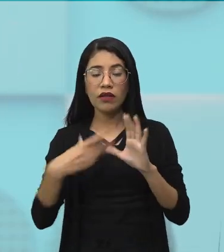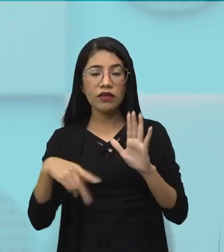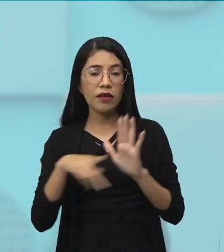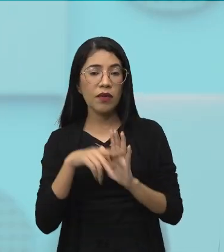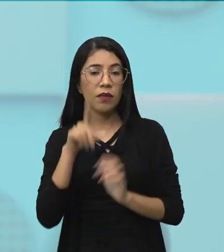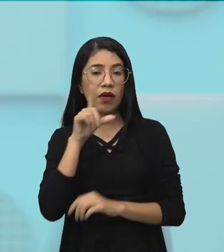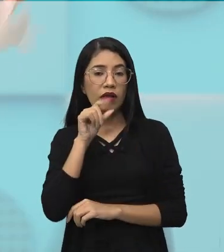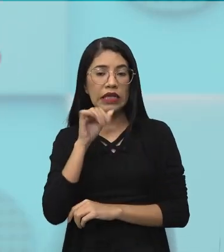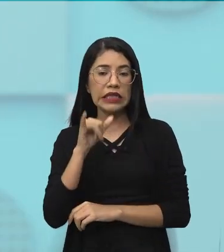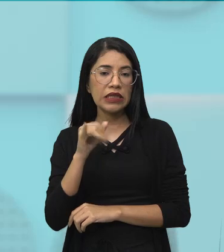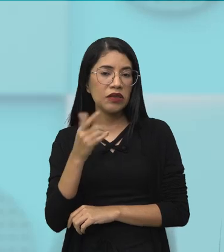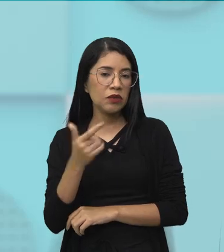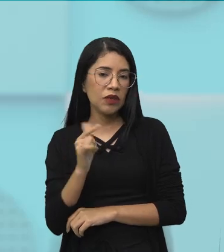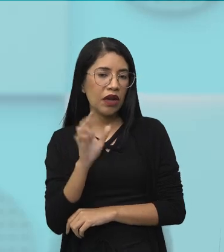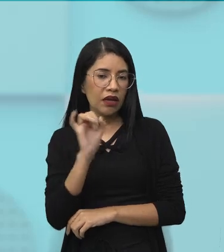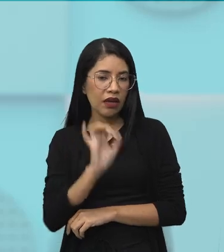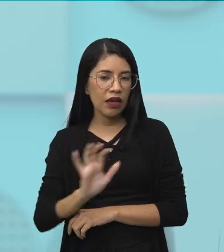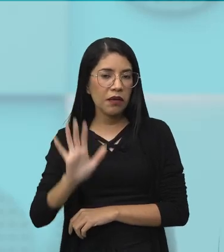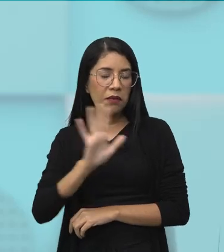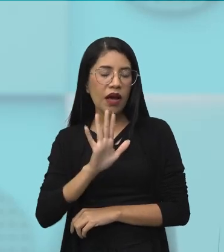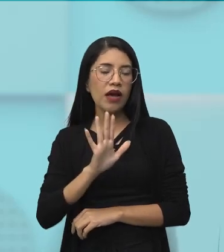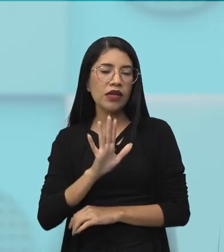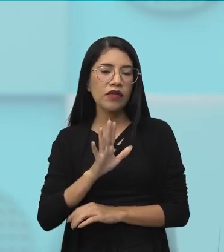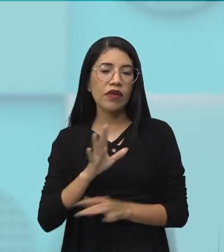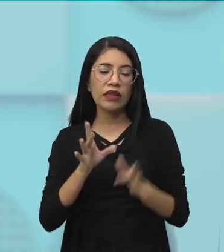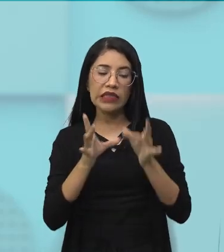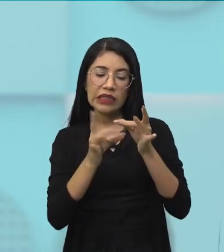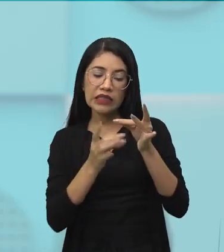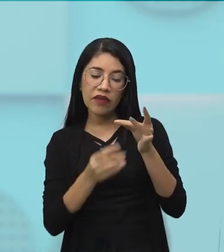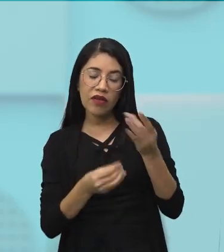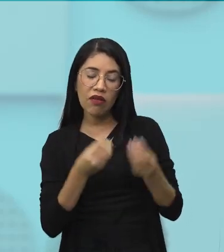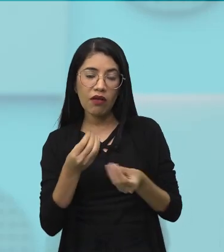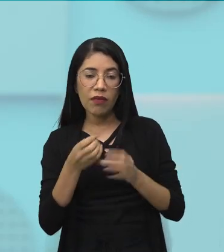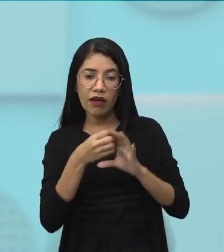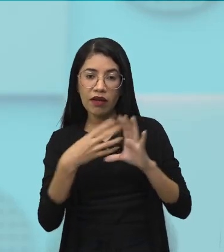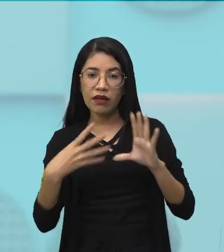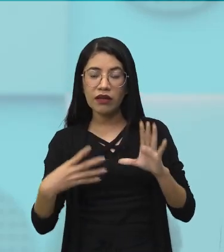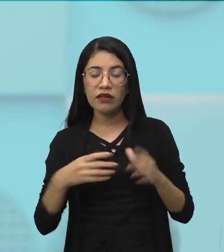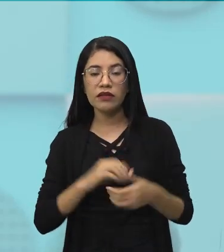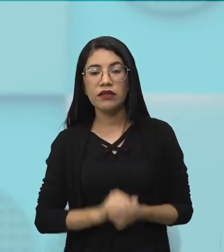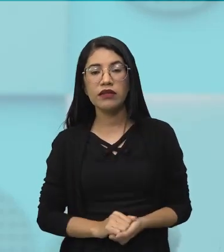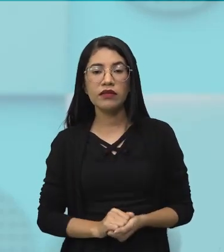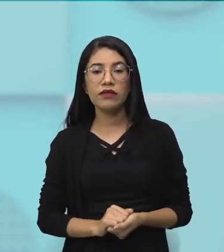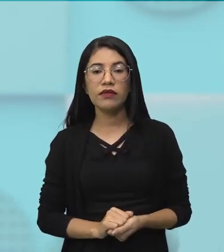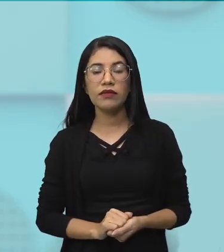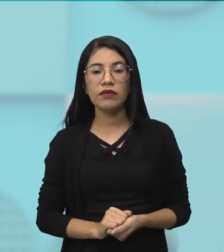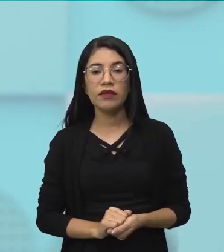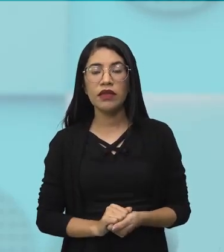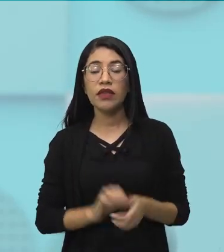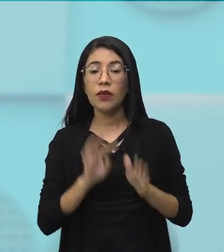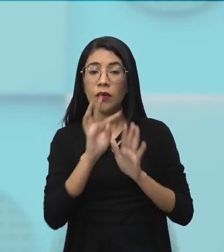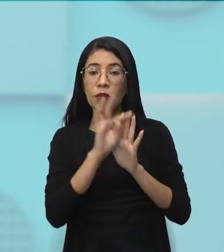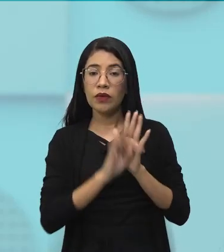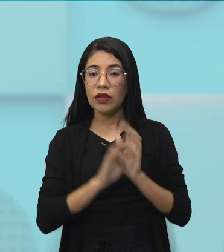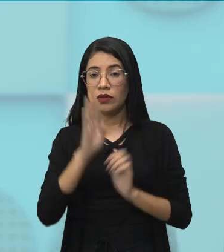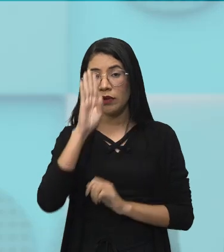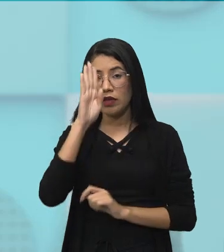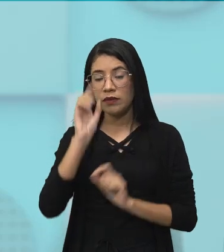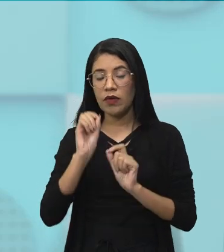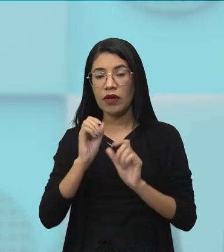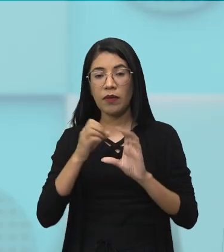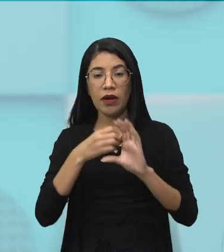que não tivesse uma imagem, mas para você ter noção de como ele é. Então, o texto ali, de maior característica dele,